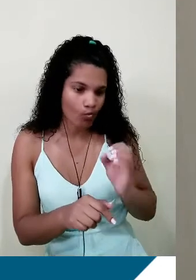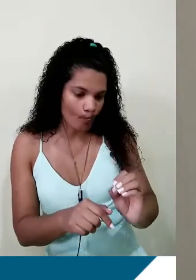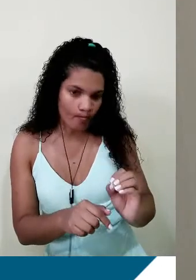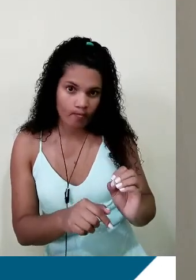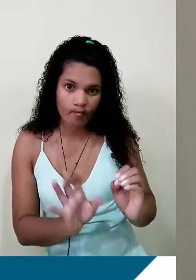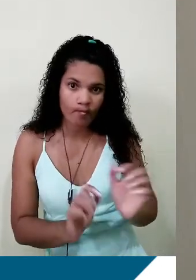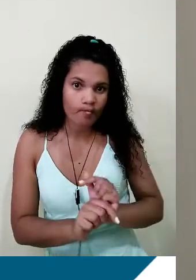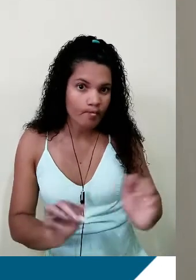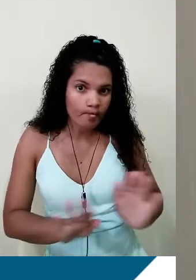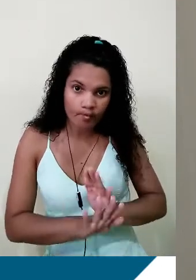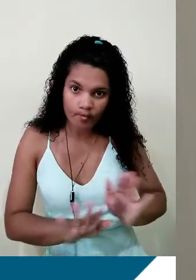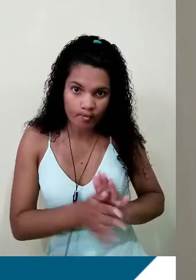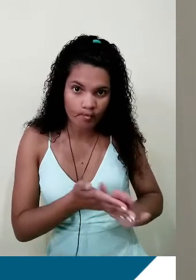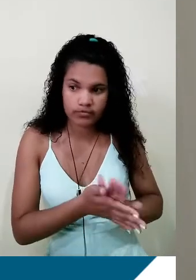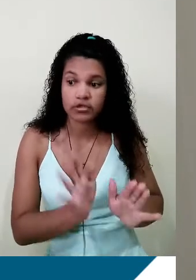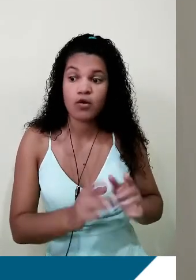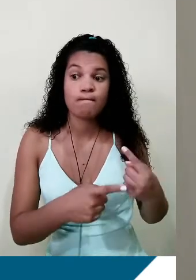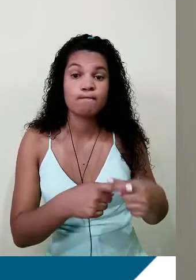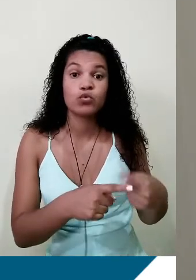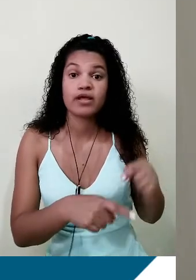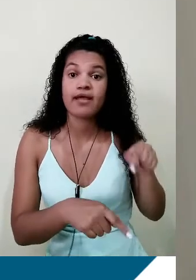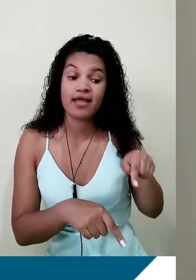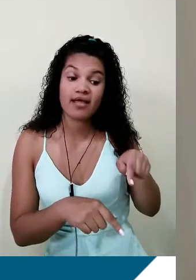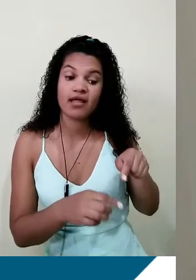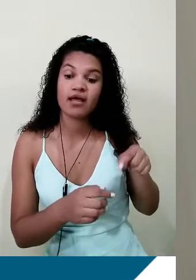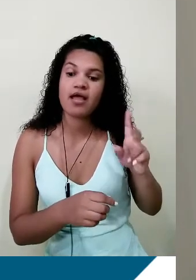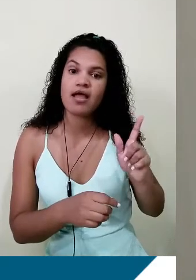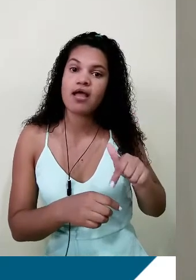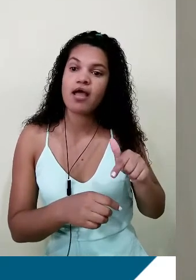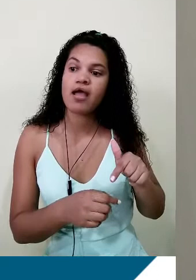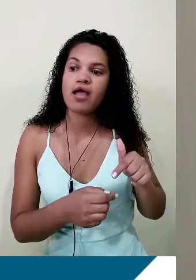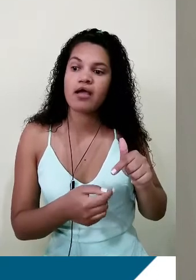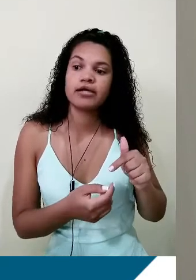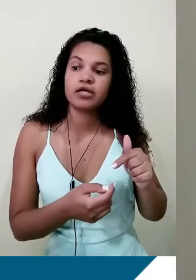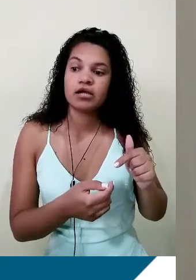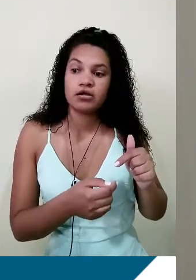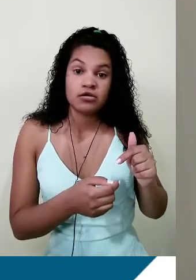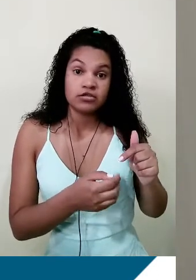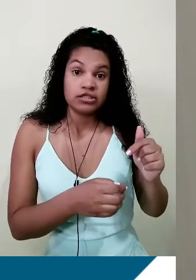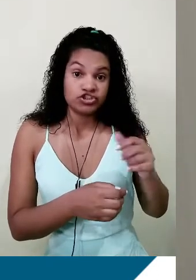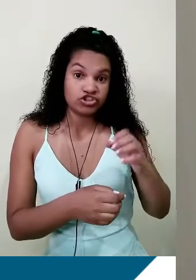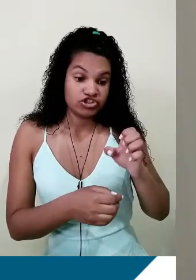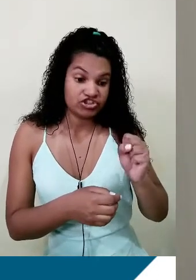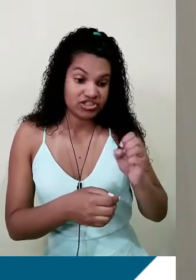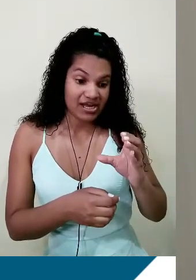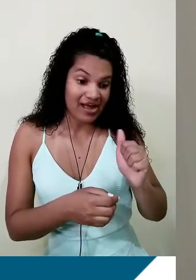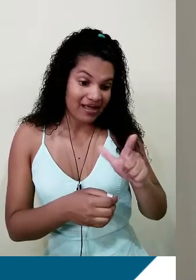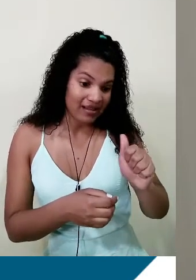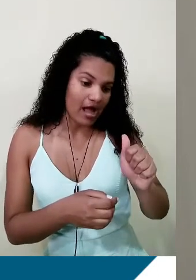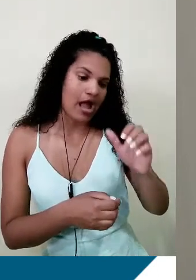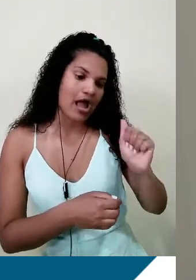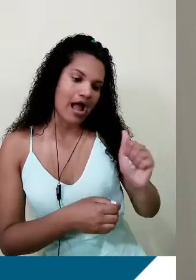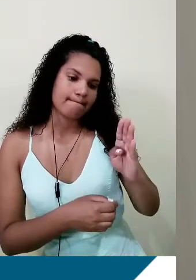letra representante, porque ela é considerada a escala absoluta. Diferentemente da escala Celsius e da